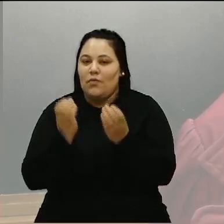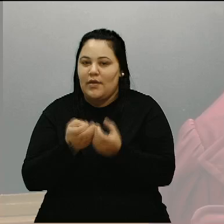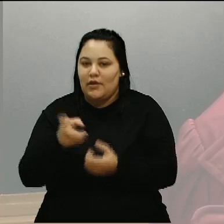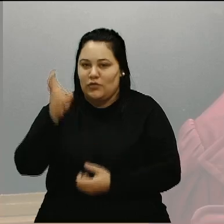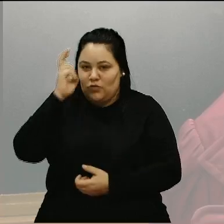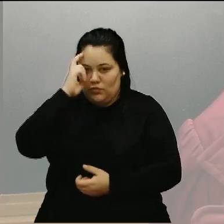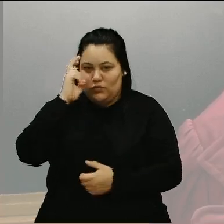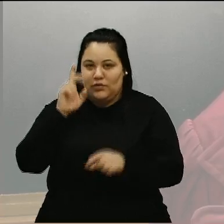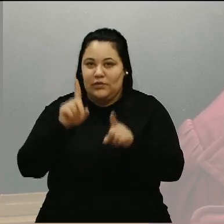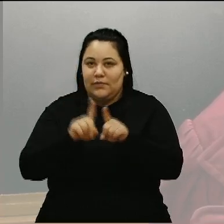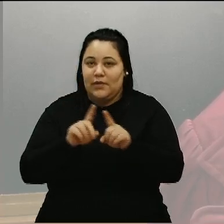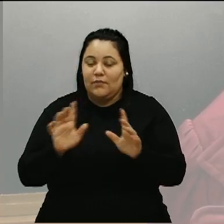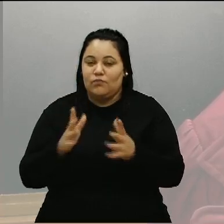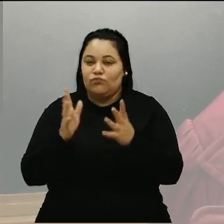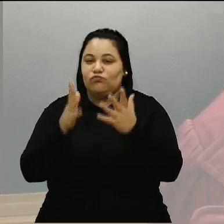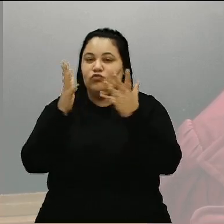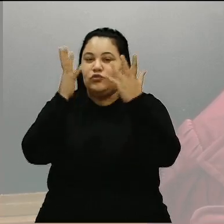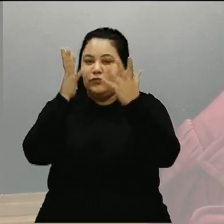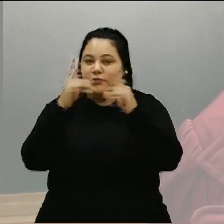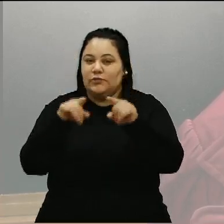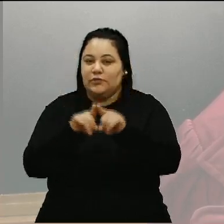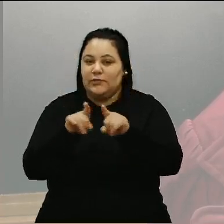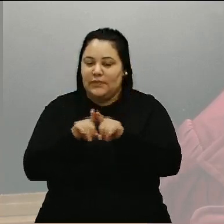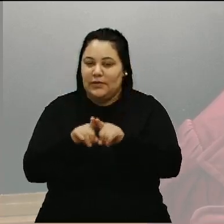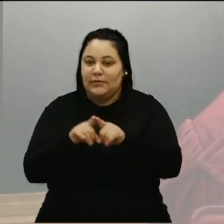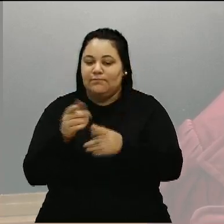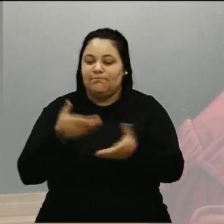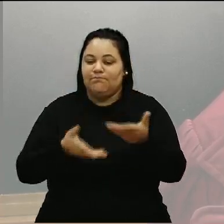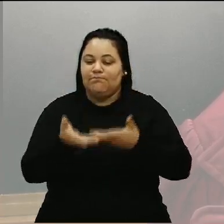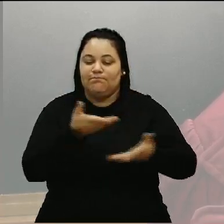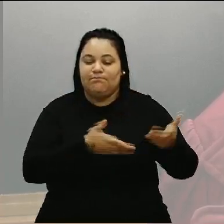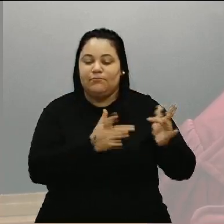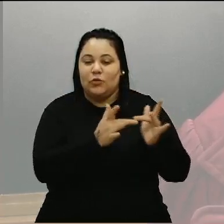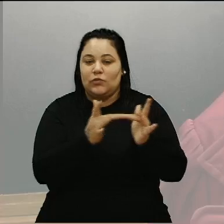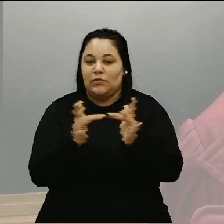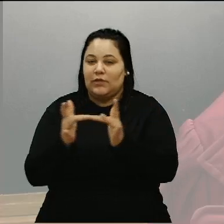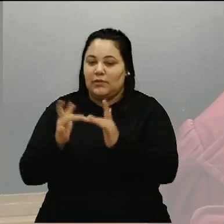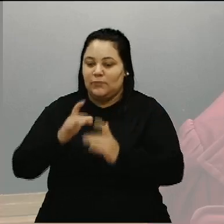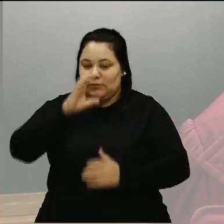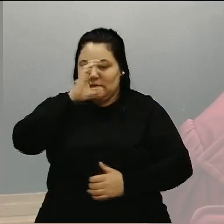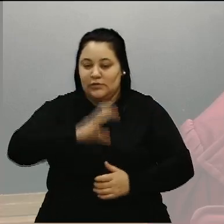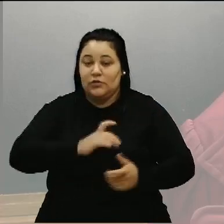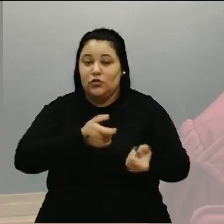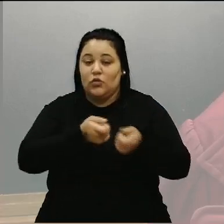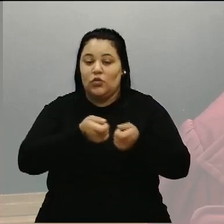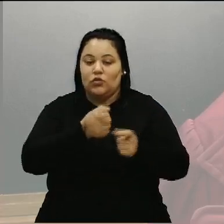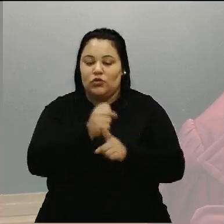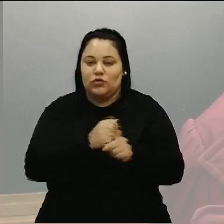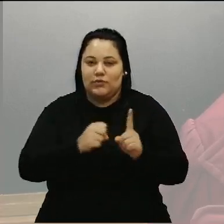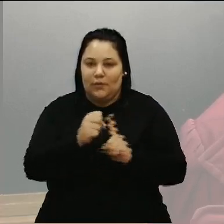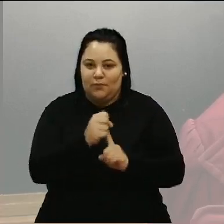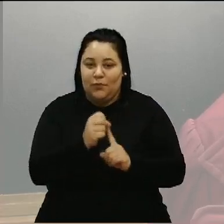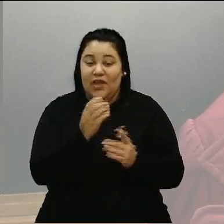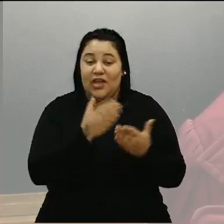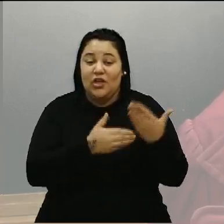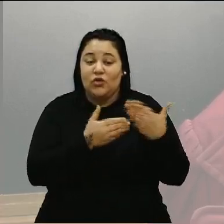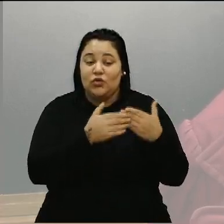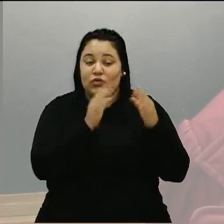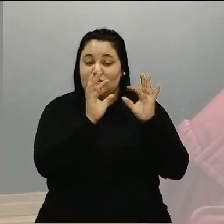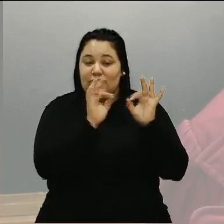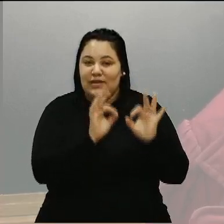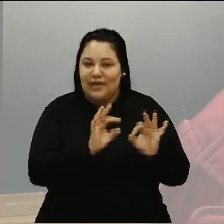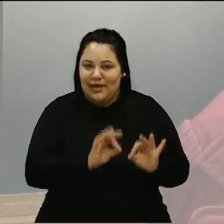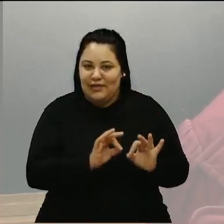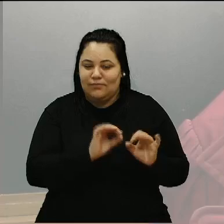cultural, promovendo a articulação cidadã e o controle social. Essas mudanças são fundamentais